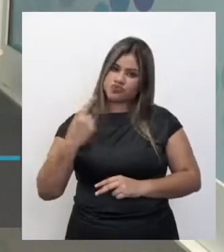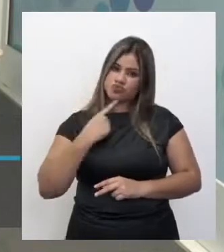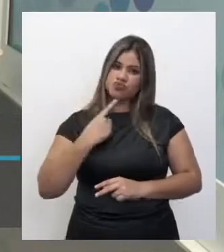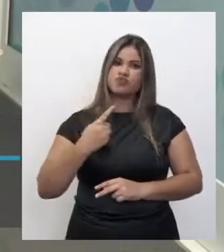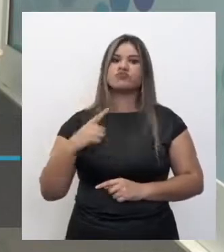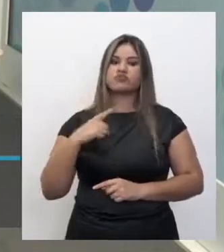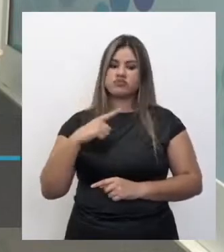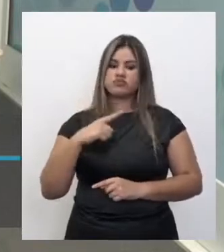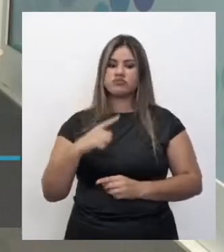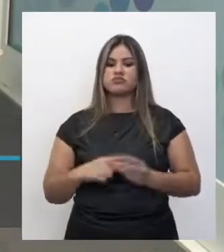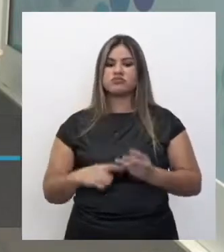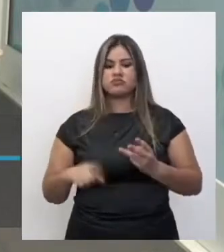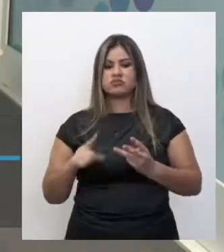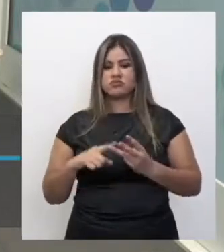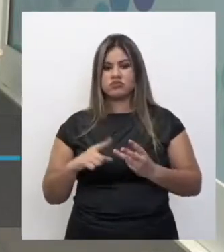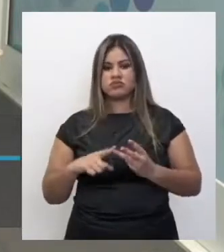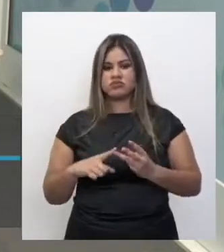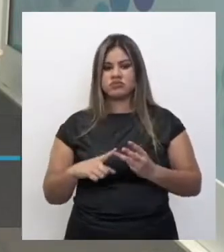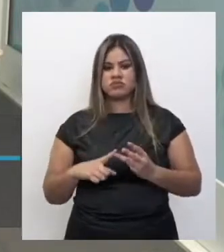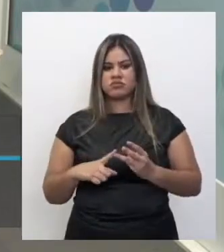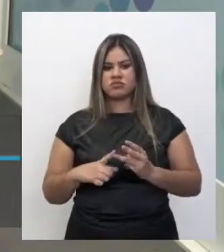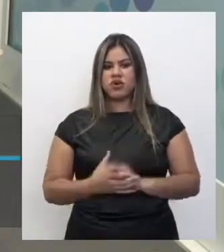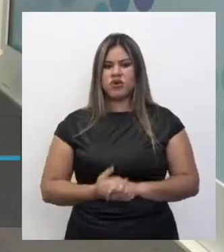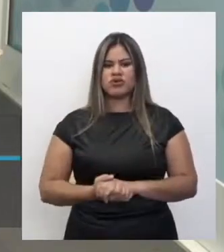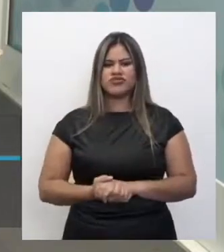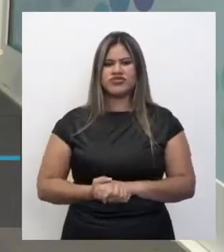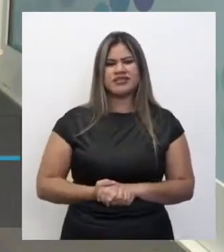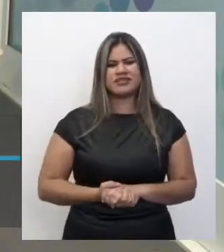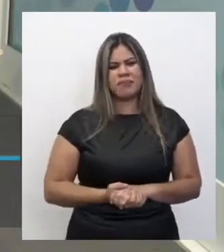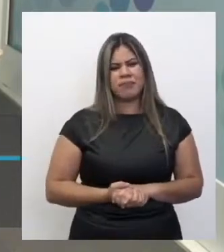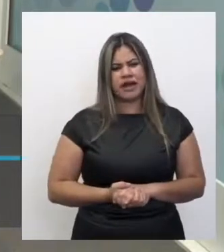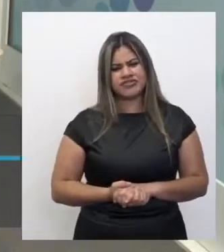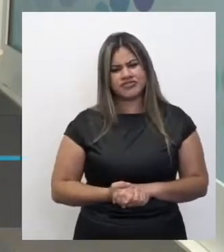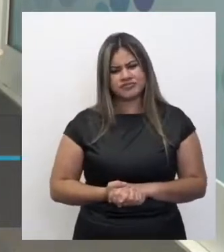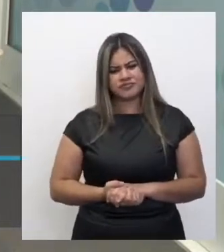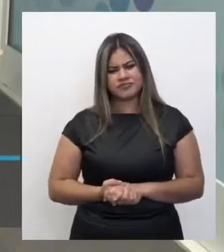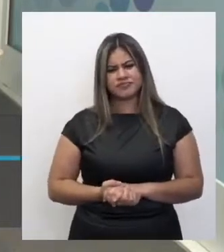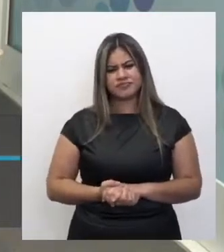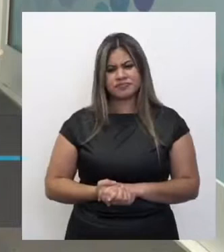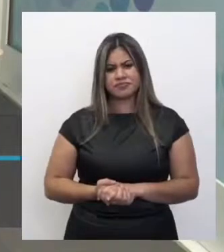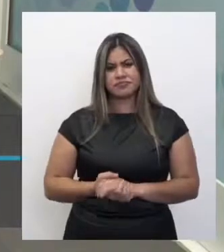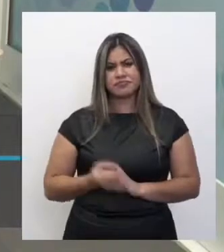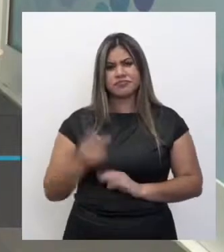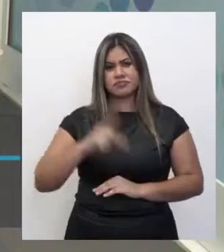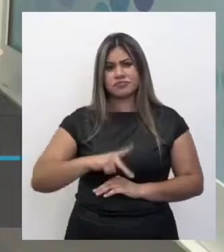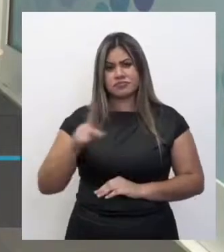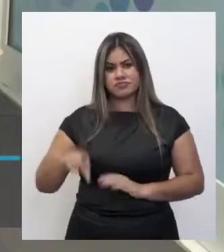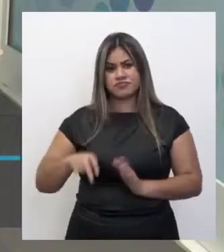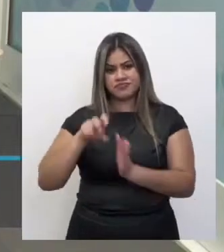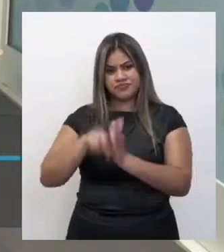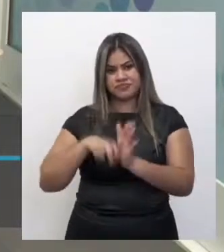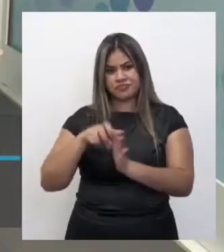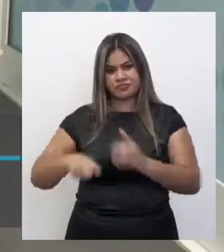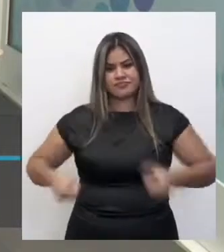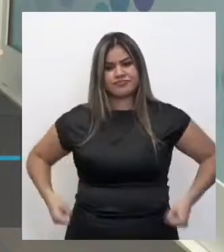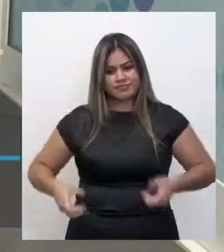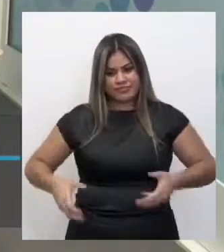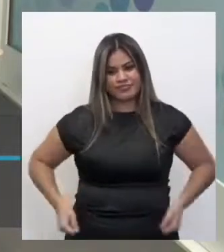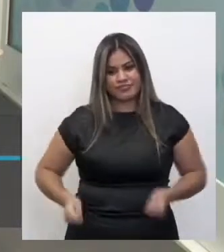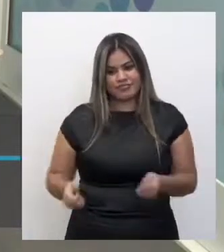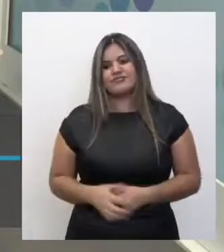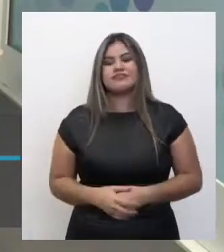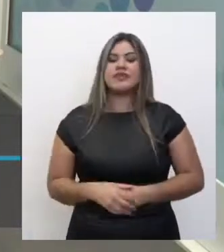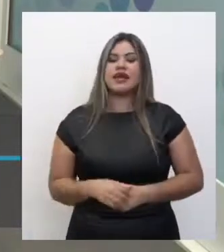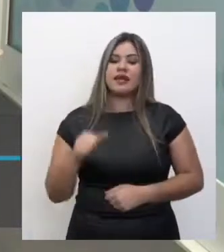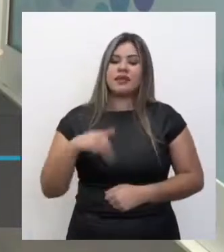antiga pessoa falando da antiga escola, vamos lá. E a Samanta fala aqui de um colega que tinha cadeira de rodas. E a Maria Eduarda dizendo